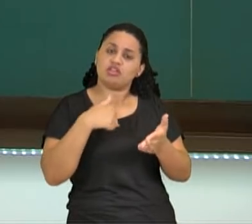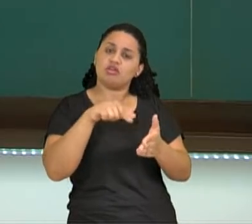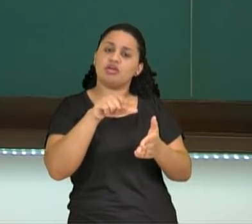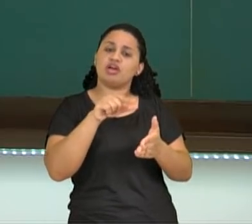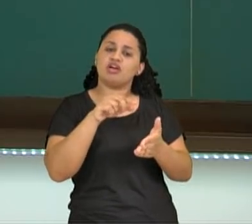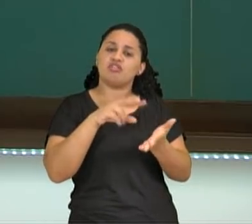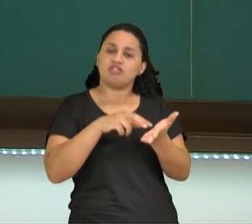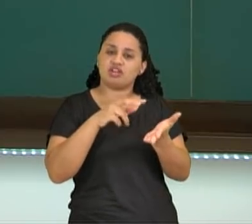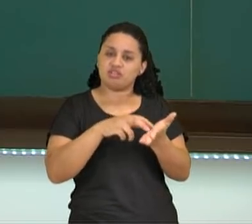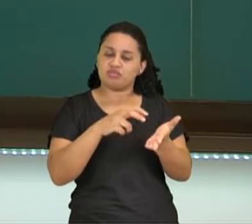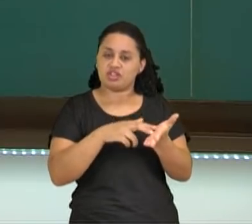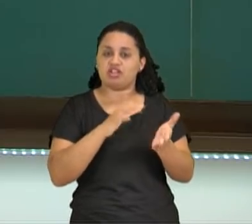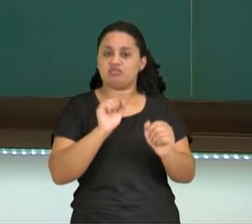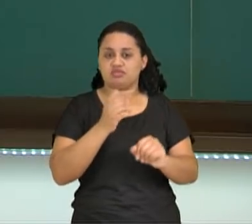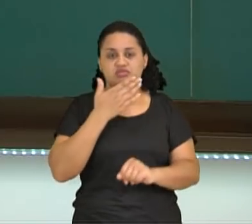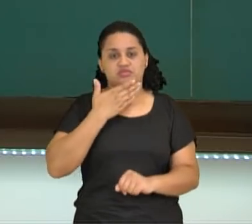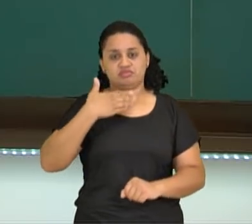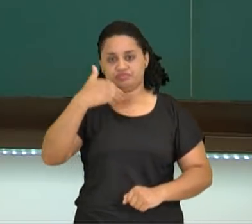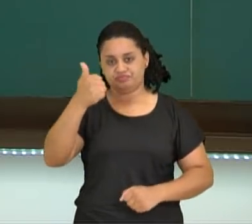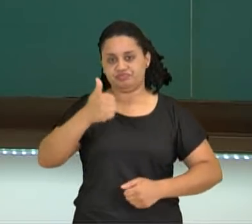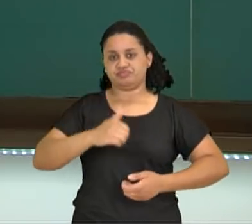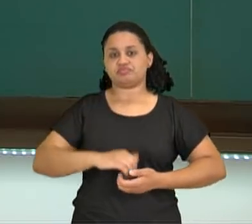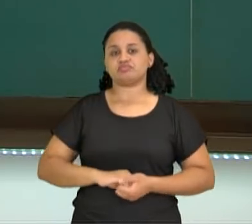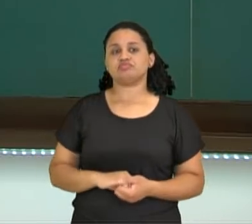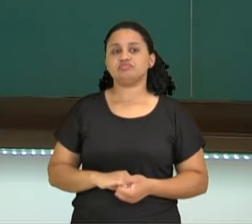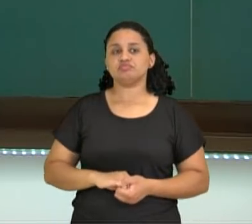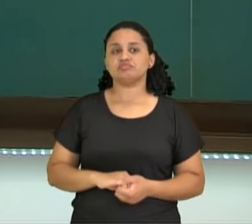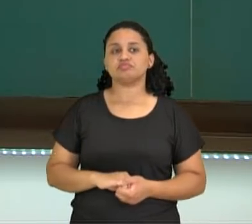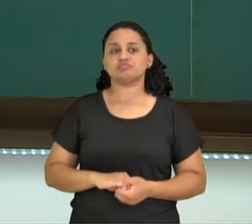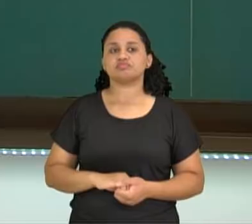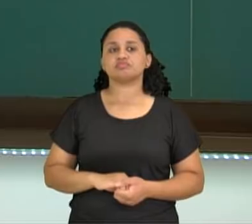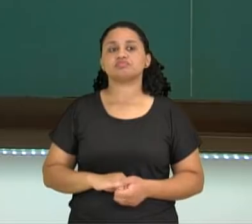o seu vocabulário. Vamos adiante?